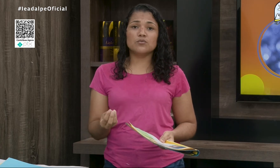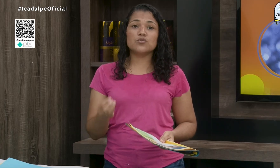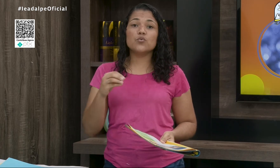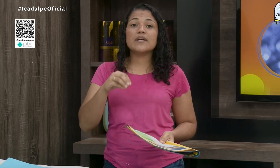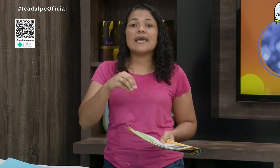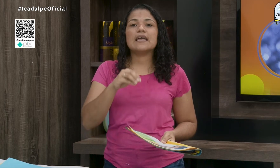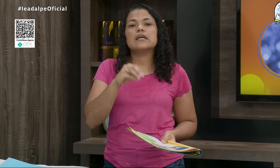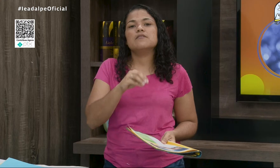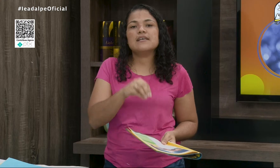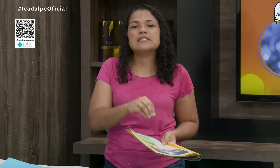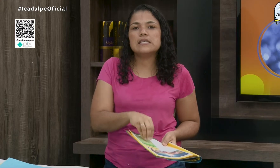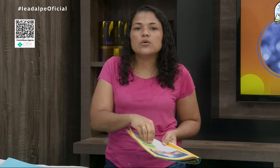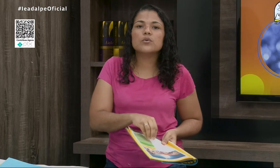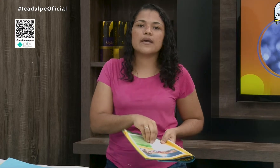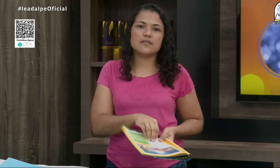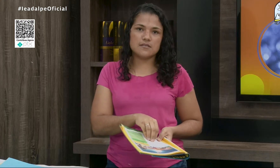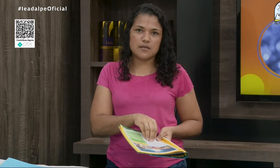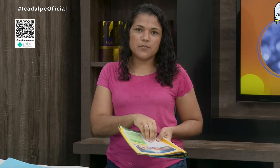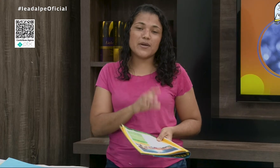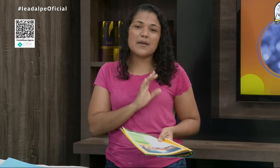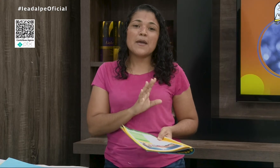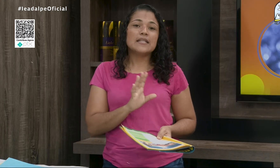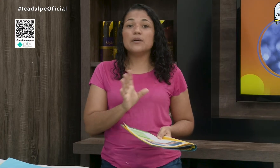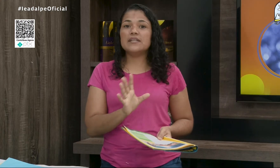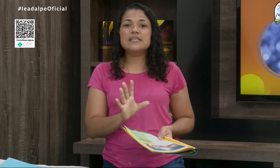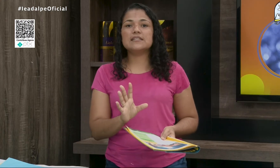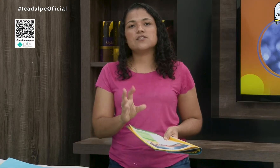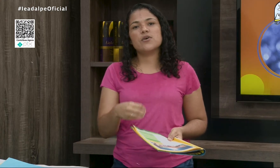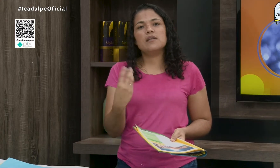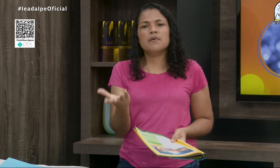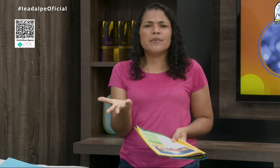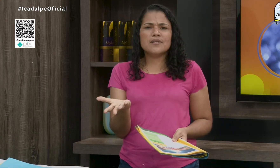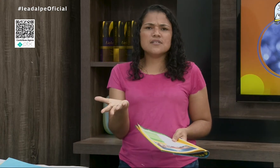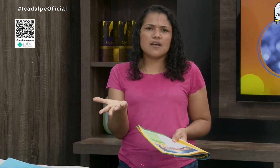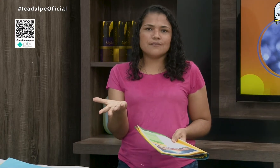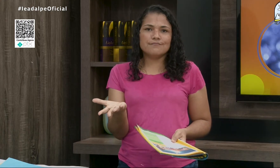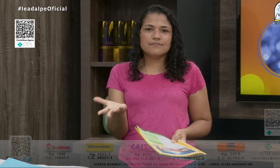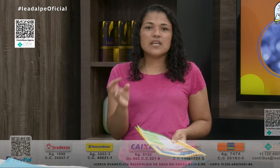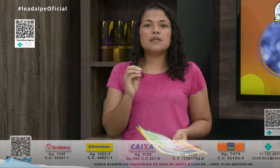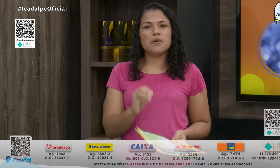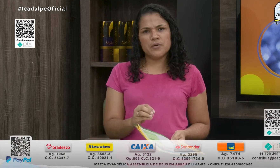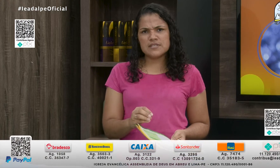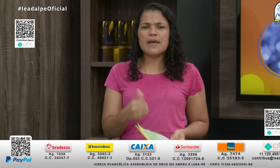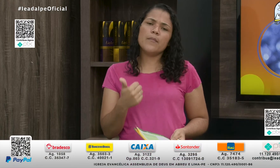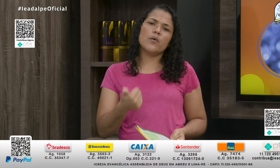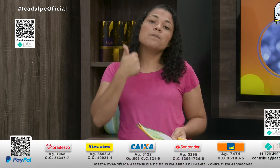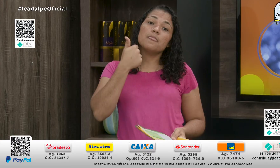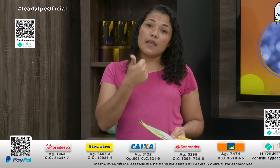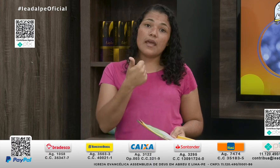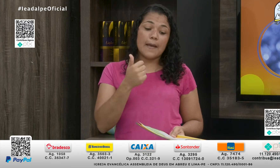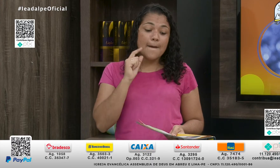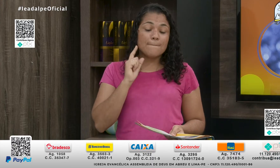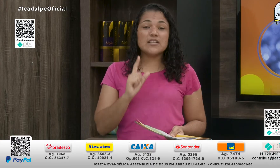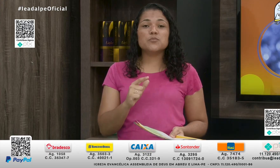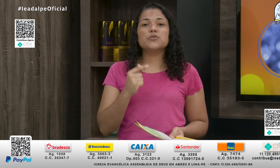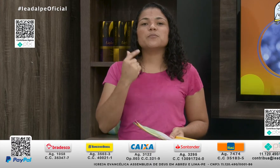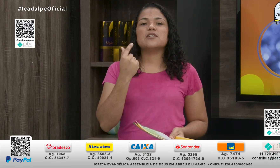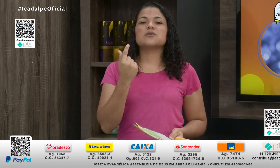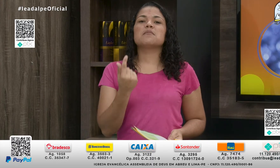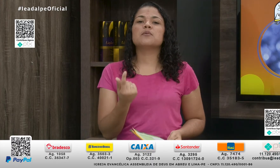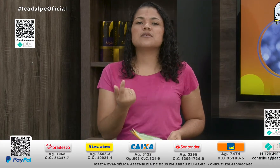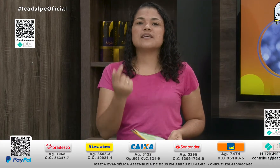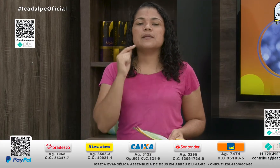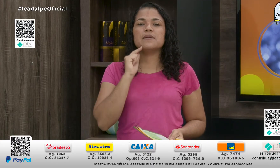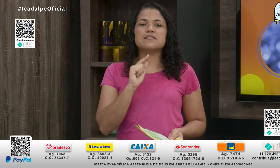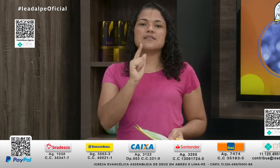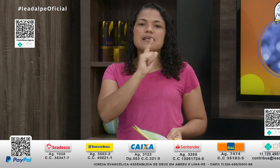seus alunos o que é que aquele versículo quer dizer. Porque não adianta só ele memorizar. Ele memorizar é bom? É. Mas muito mais